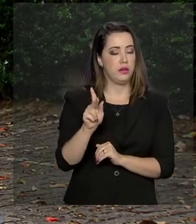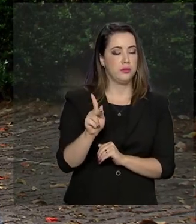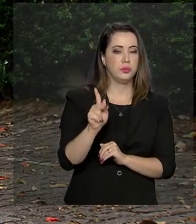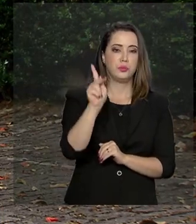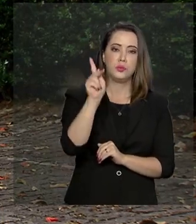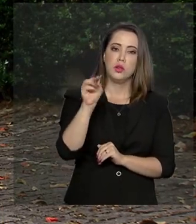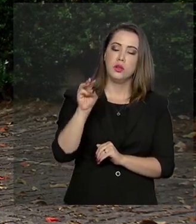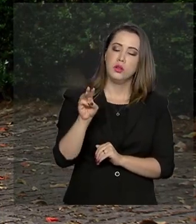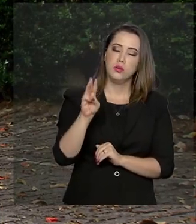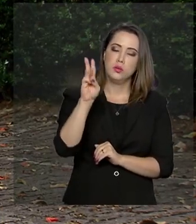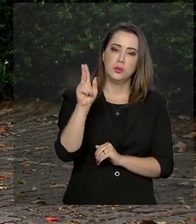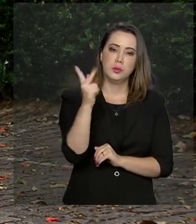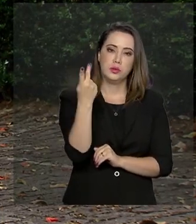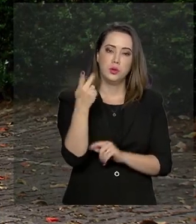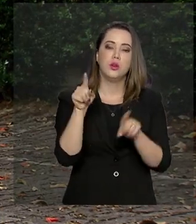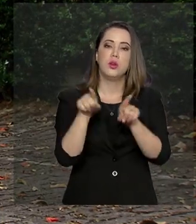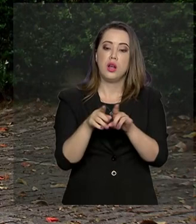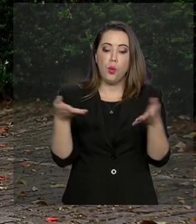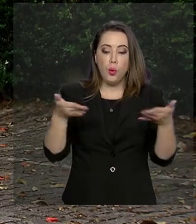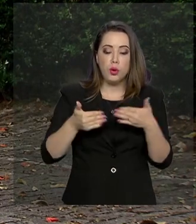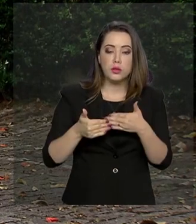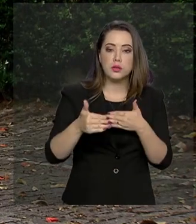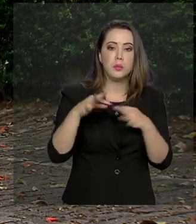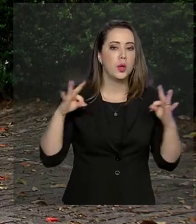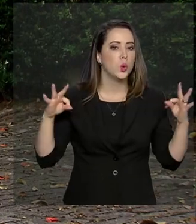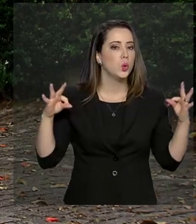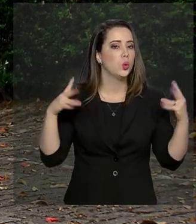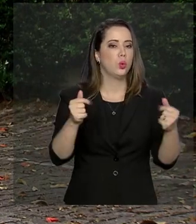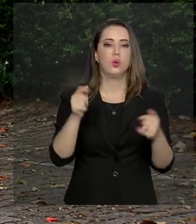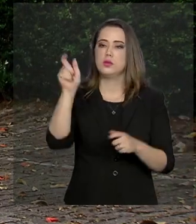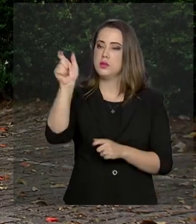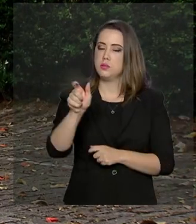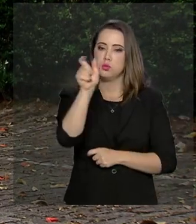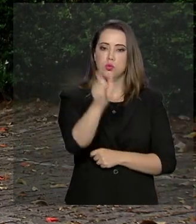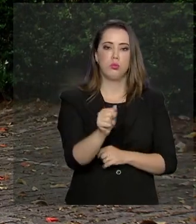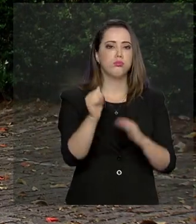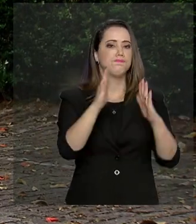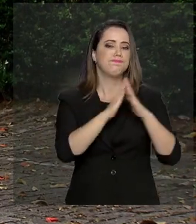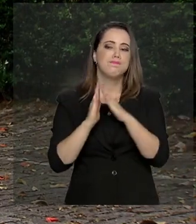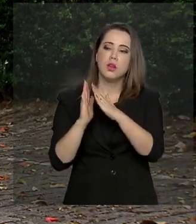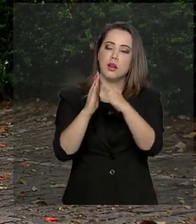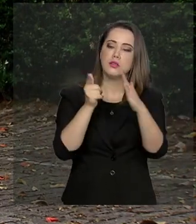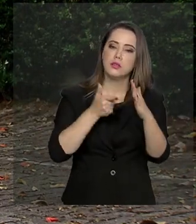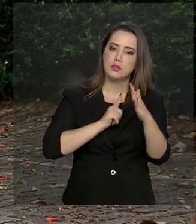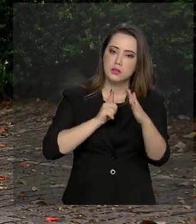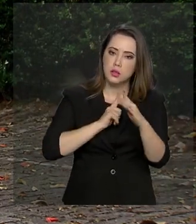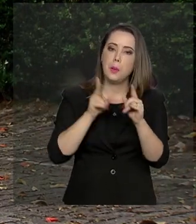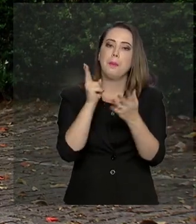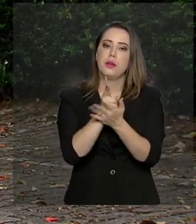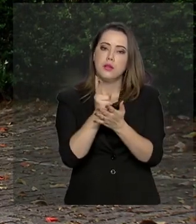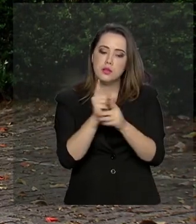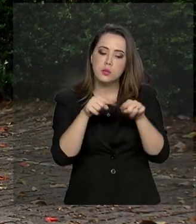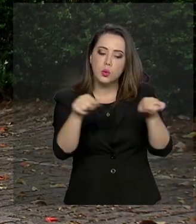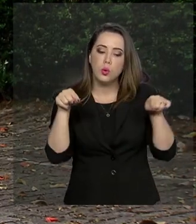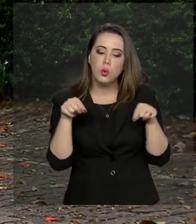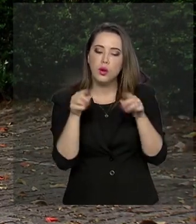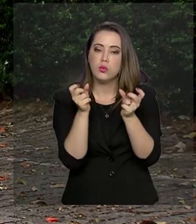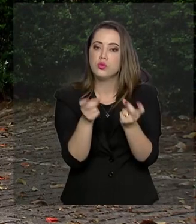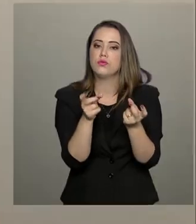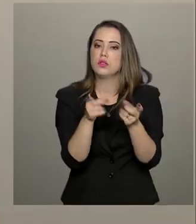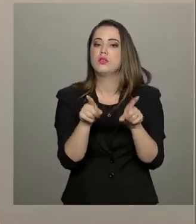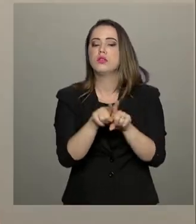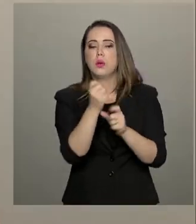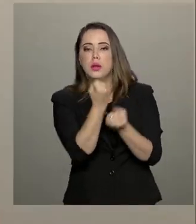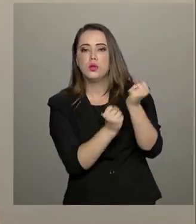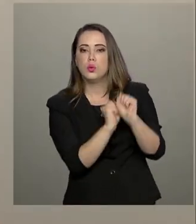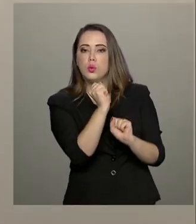agora, esta modalidade passa a valer para todos os consumidores, inclusive para o comércio e pequenas indústrias.